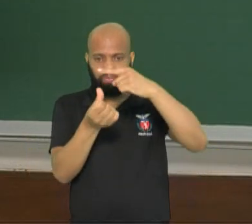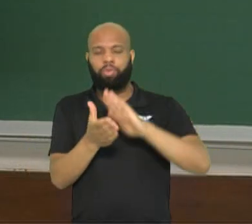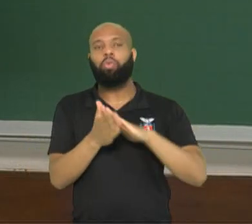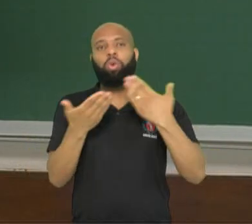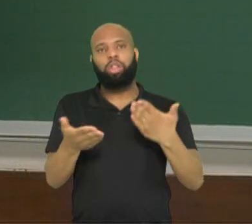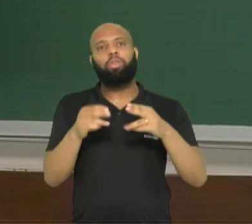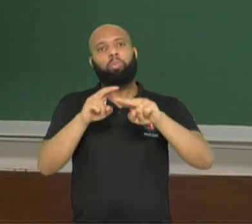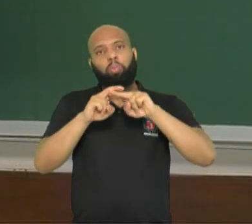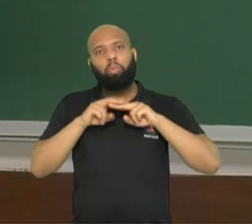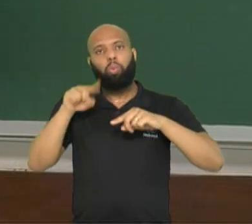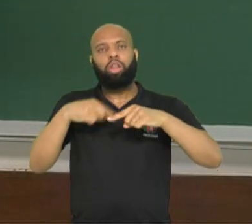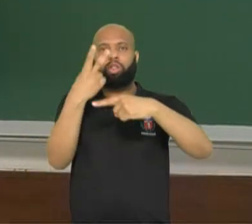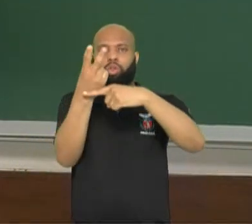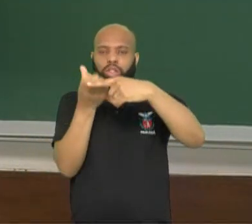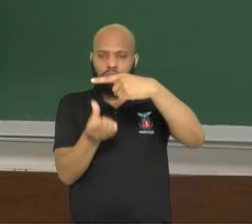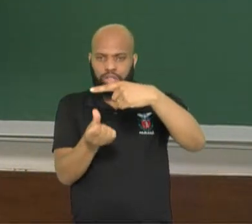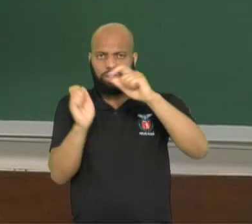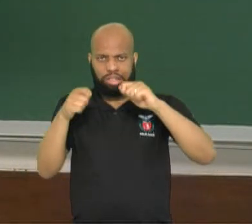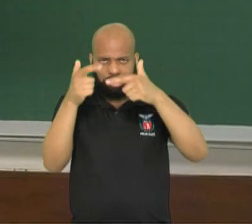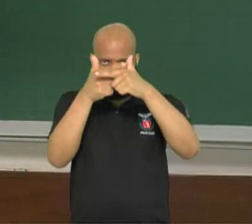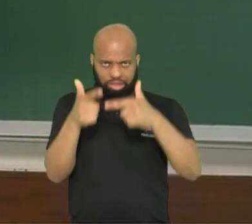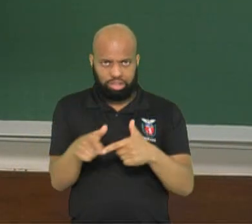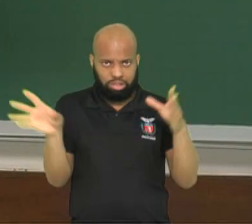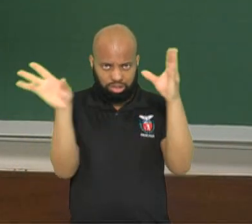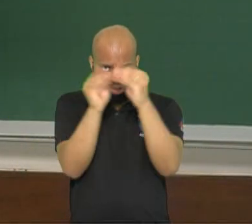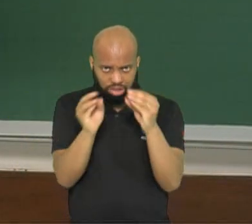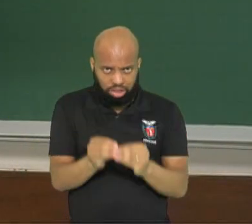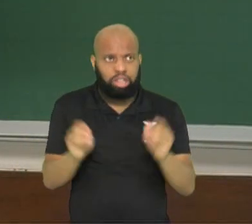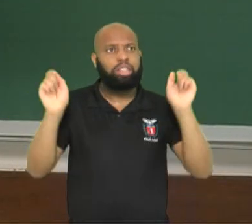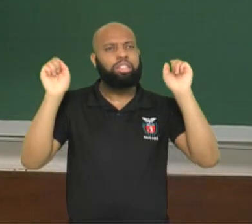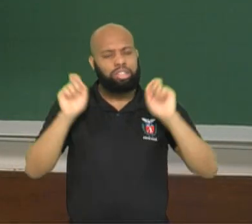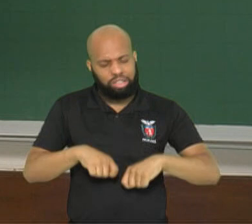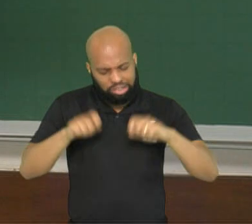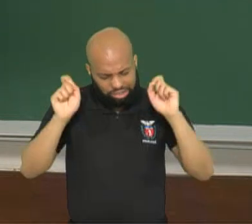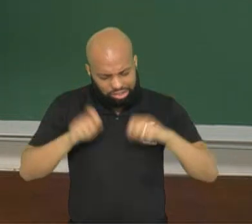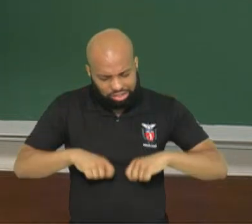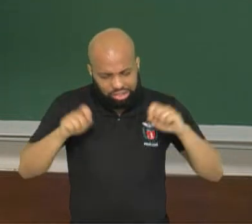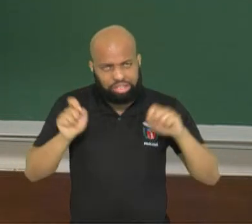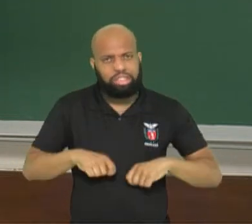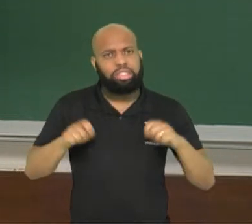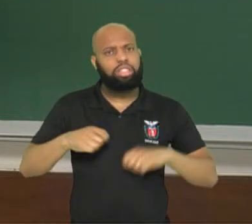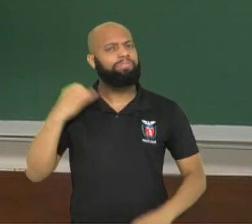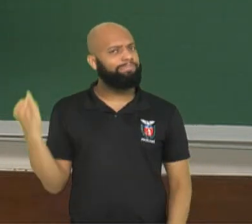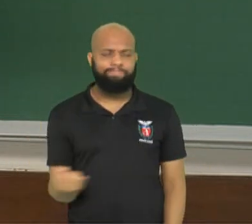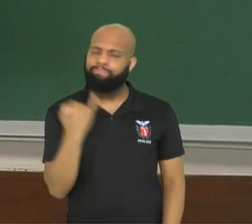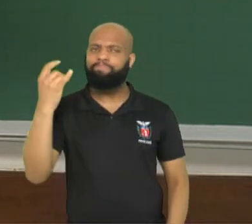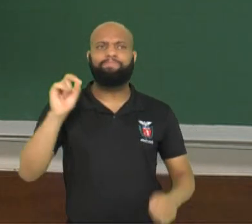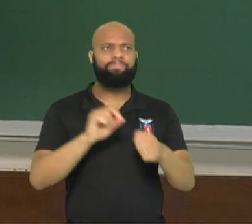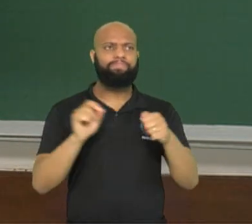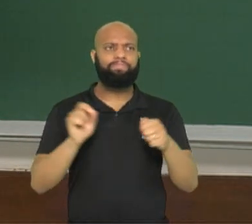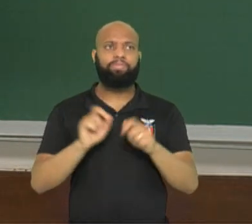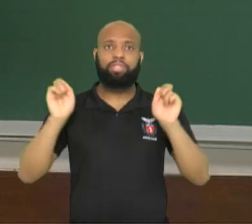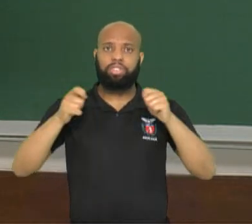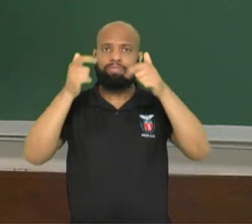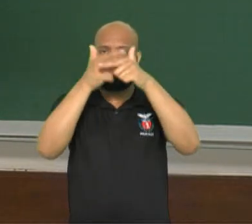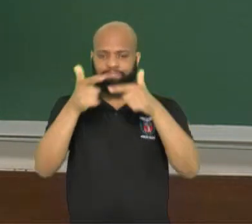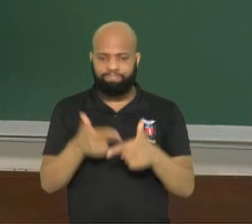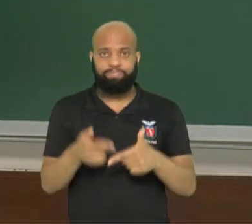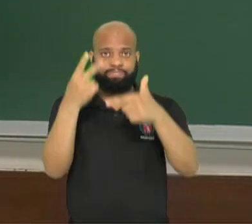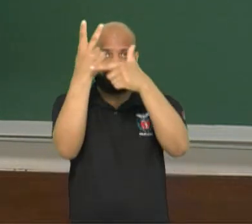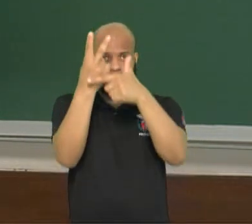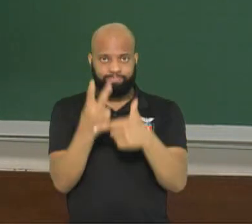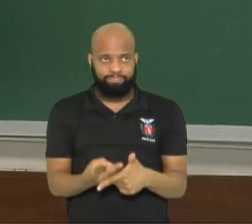2 sobre 6. Eu posso simplificar essa razão? Sim, devo simplificar. Posso simplificar